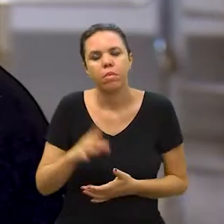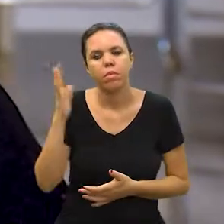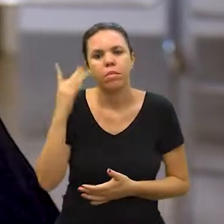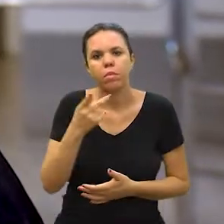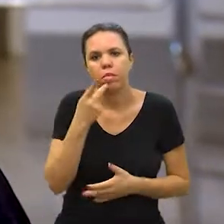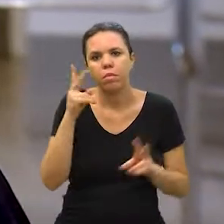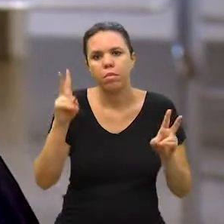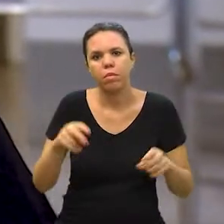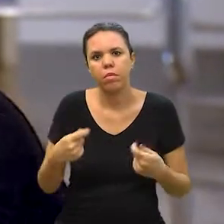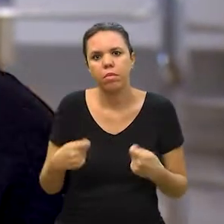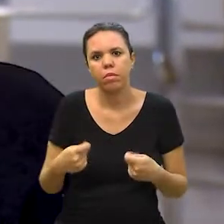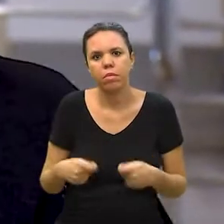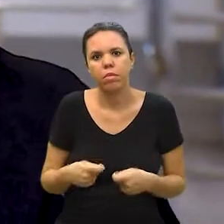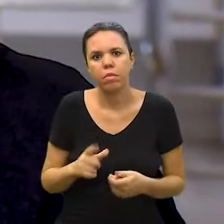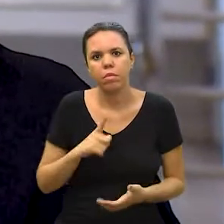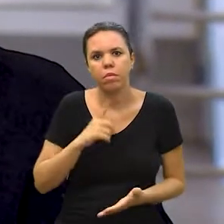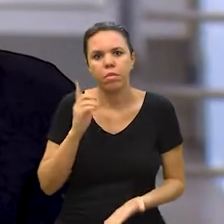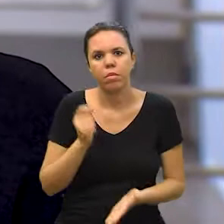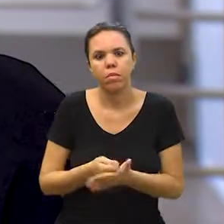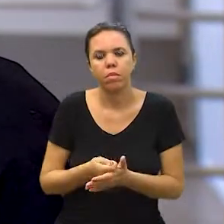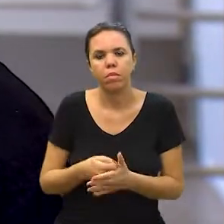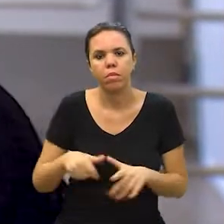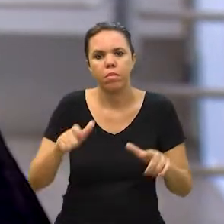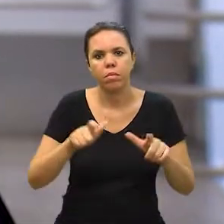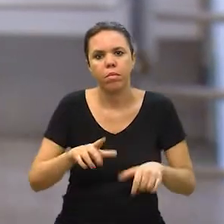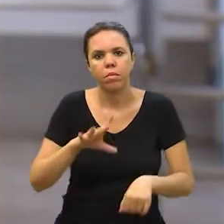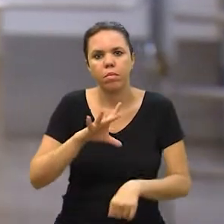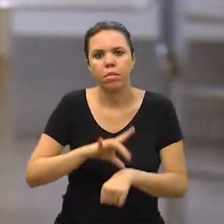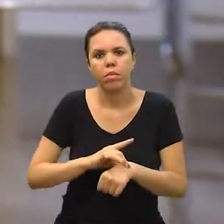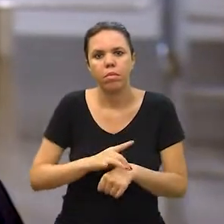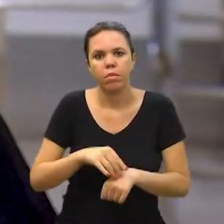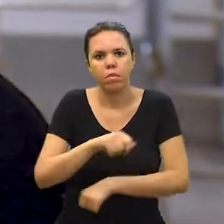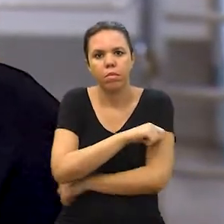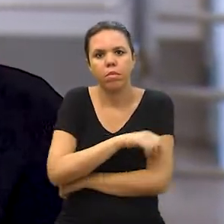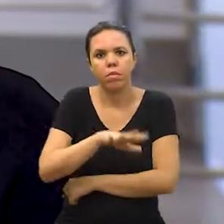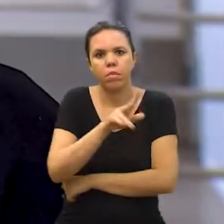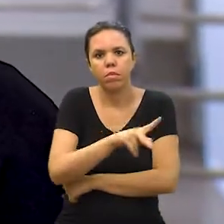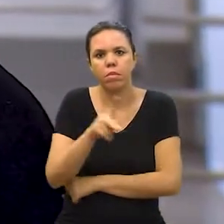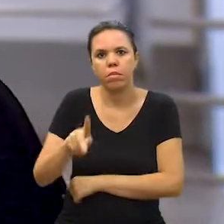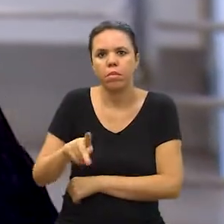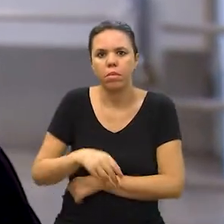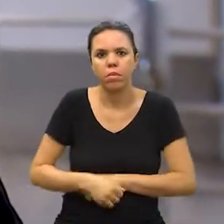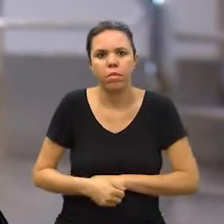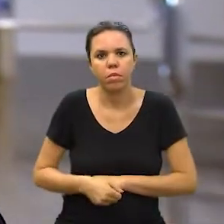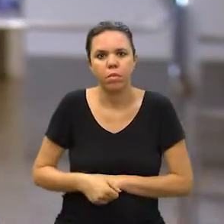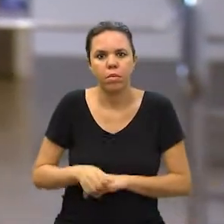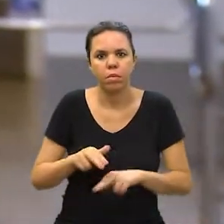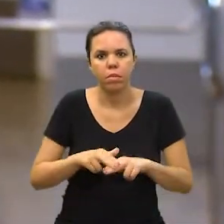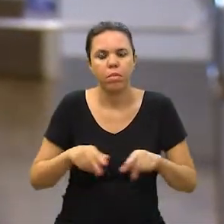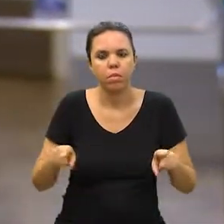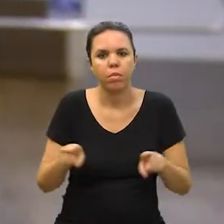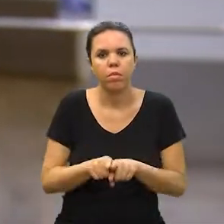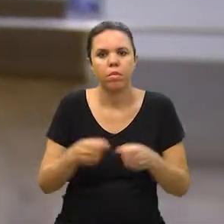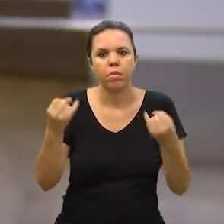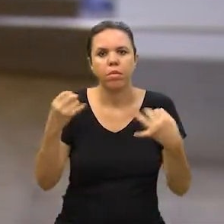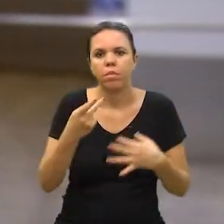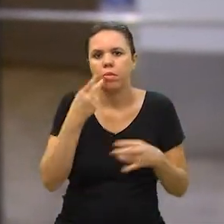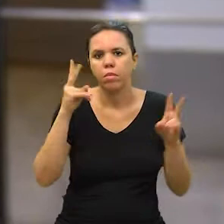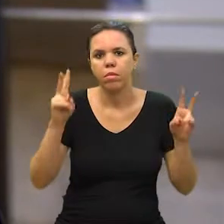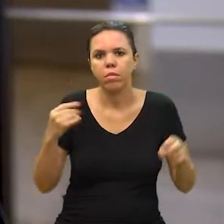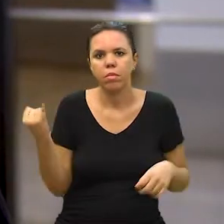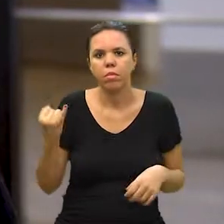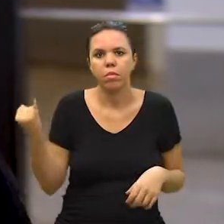vida ressaltou que é necessário garantir um ambiente seguro para alunos e por isso também